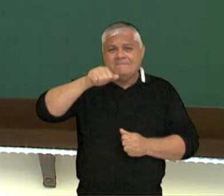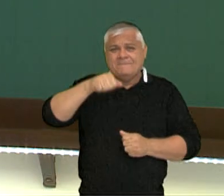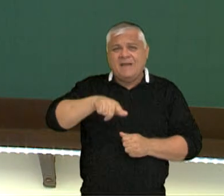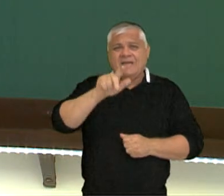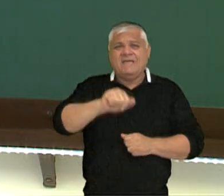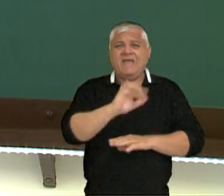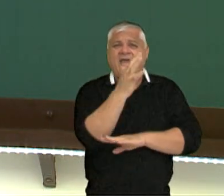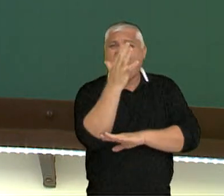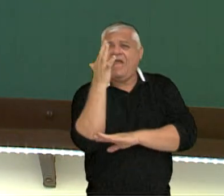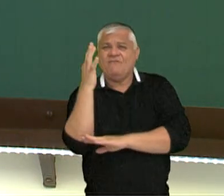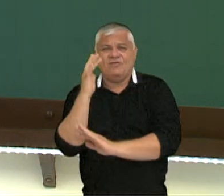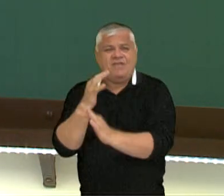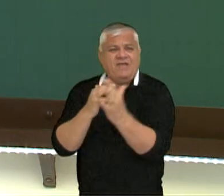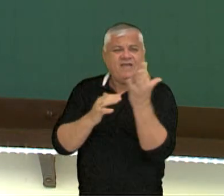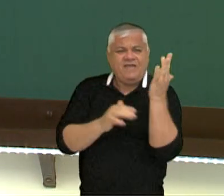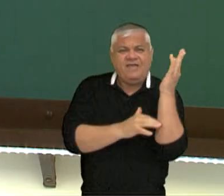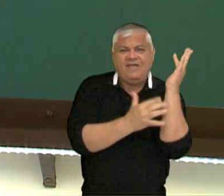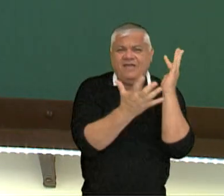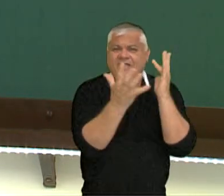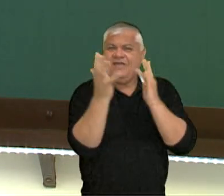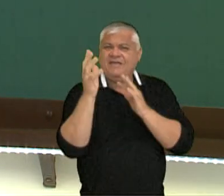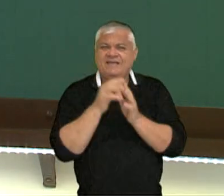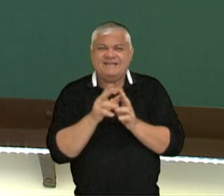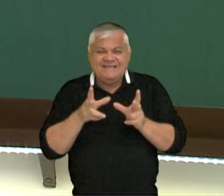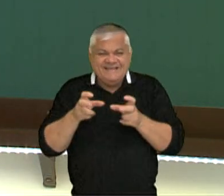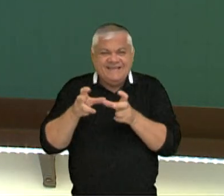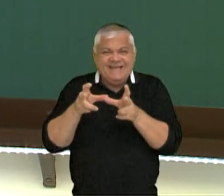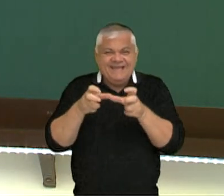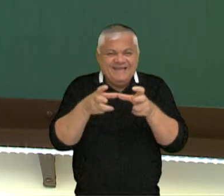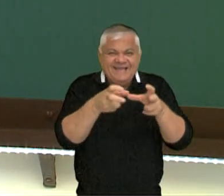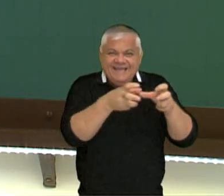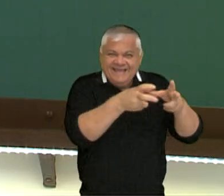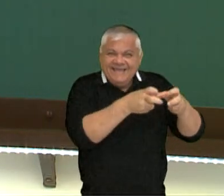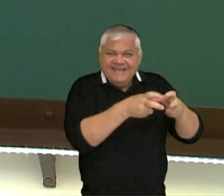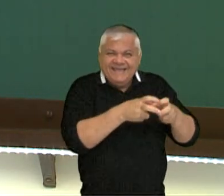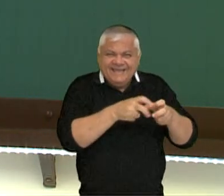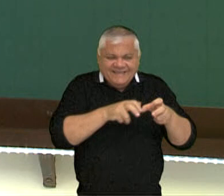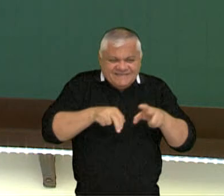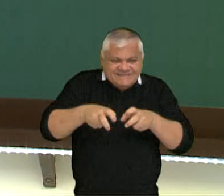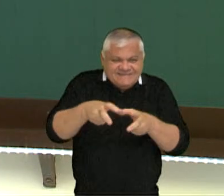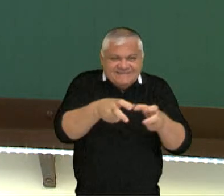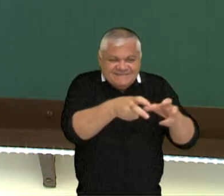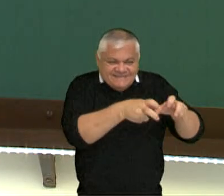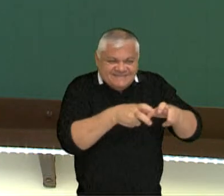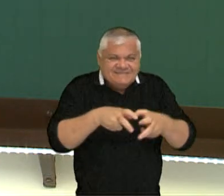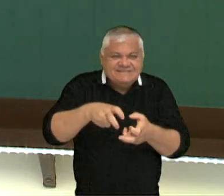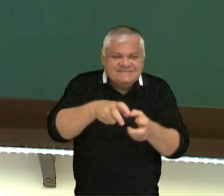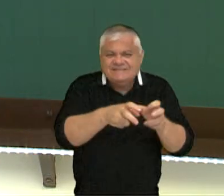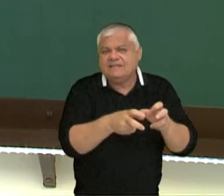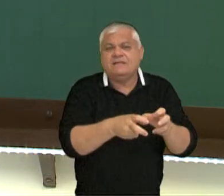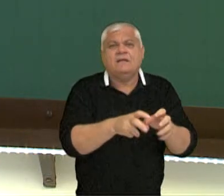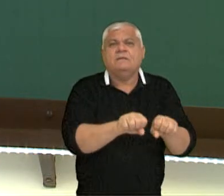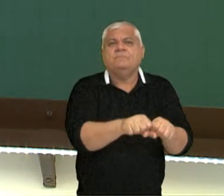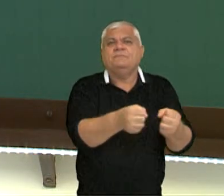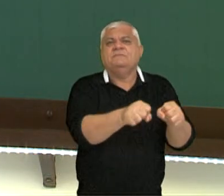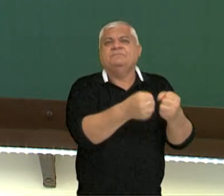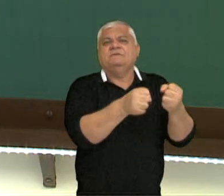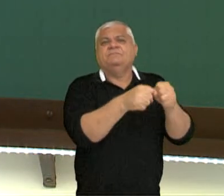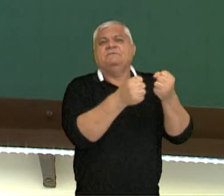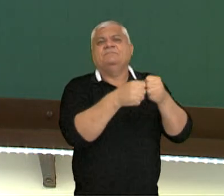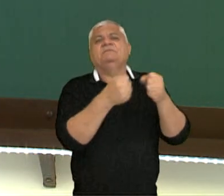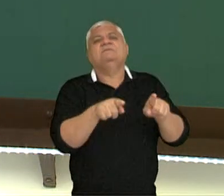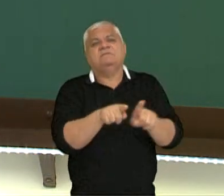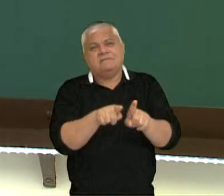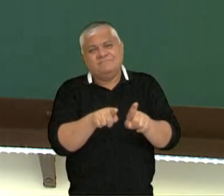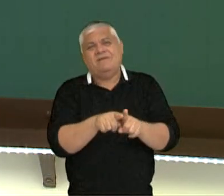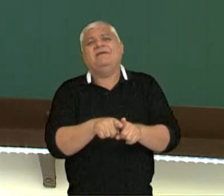São as áreas ali entre o continente e o oceano que muitos animais marinhos vêm reproduzir. Então, elas são extremamente